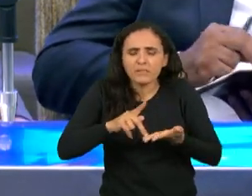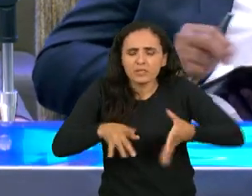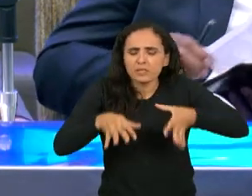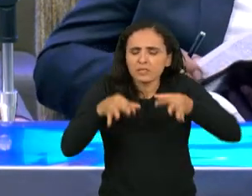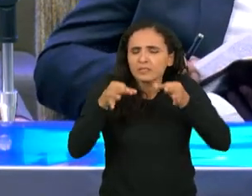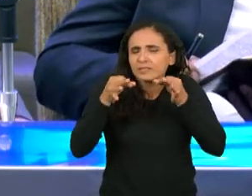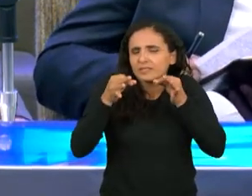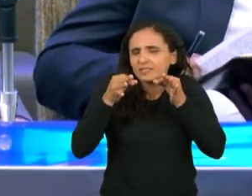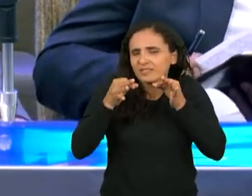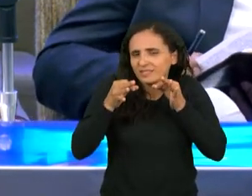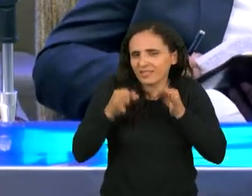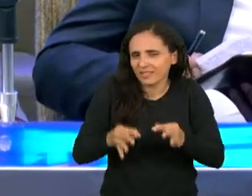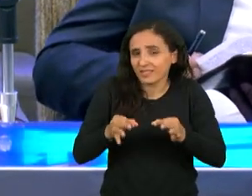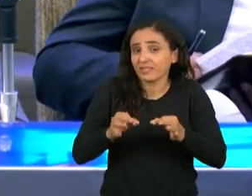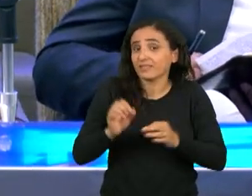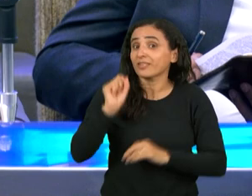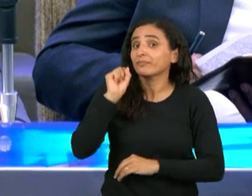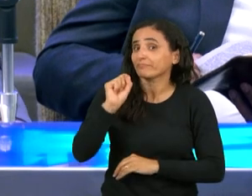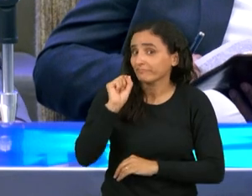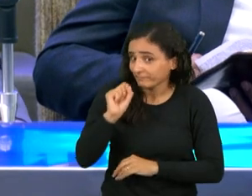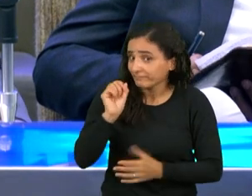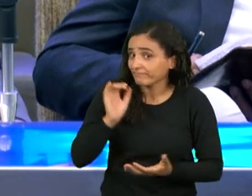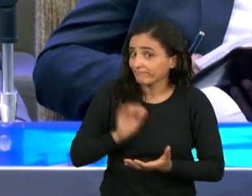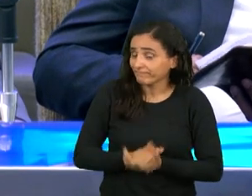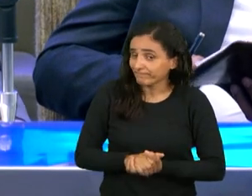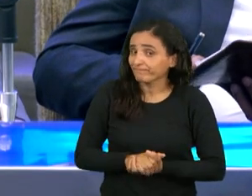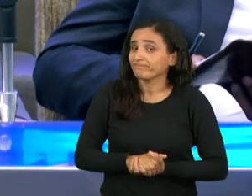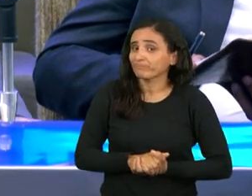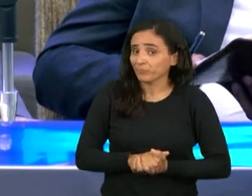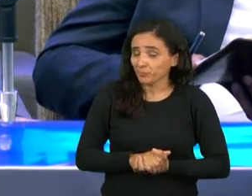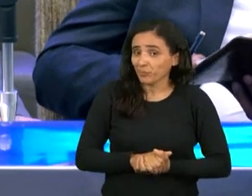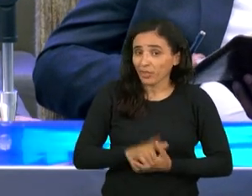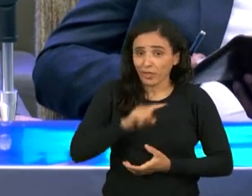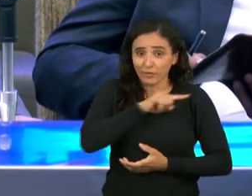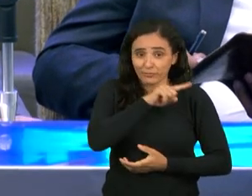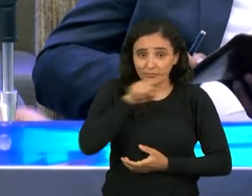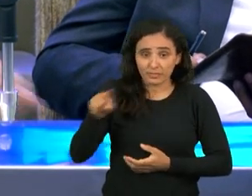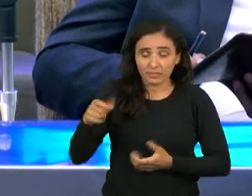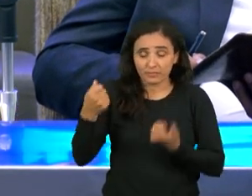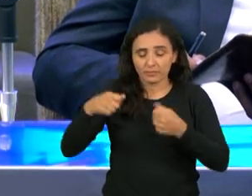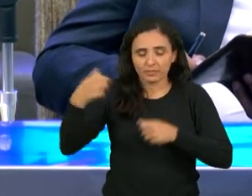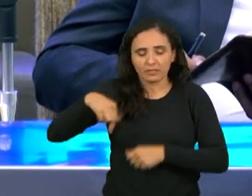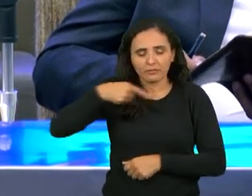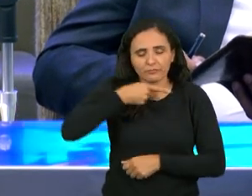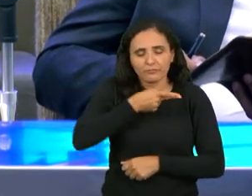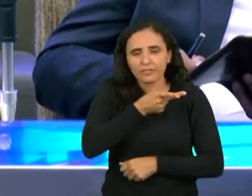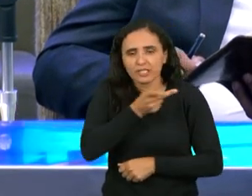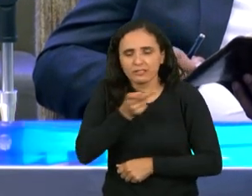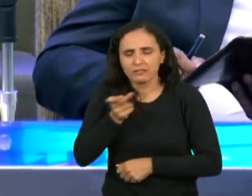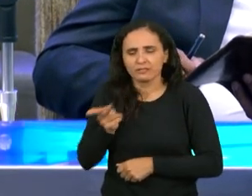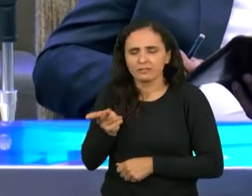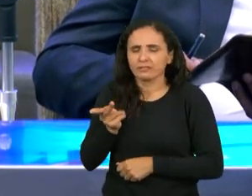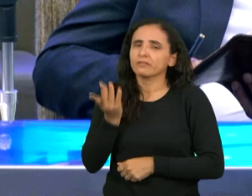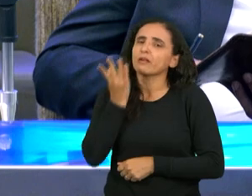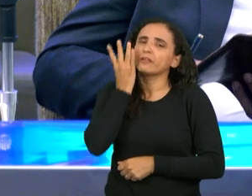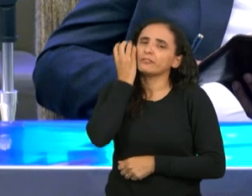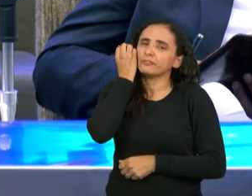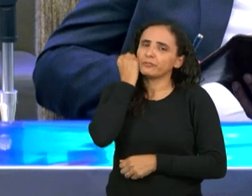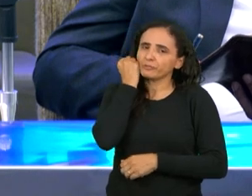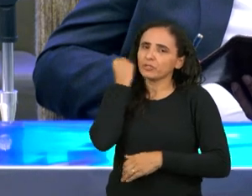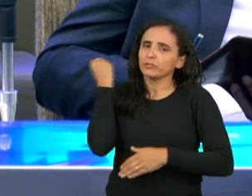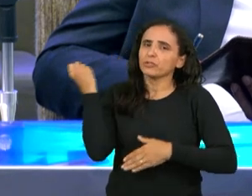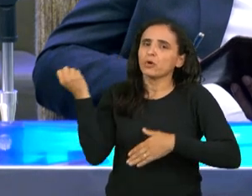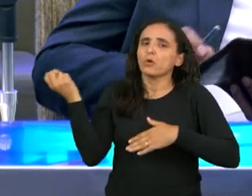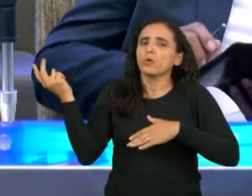com Deus o pai é esta visitar os órfãos e as viúvas